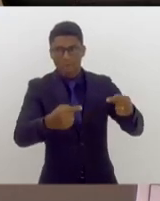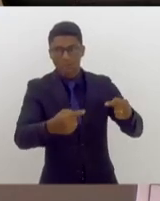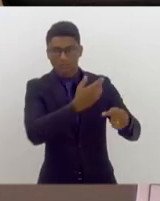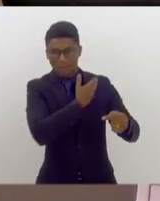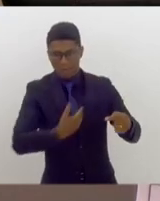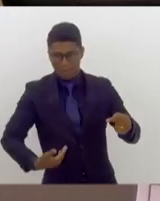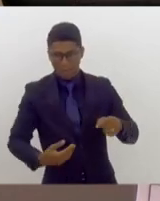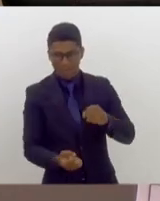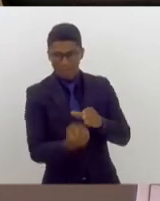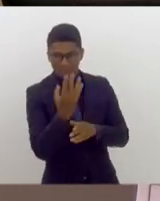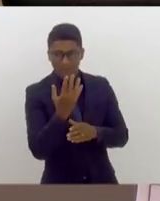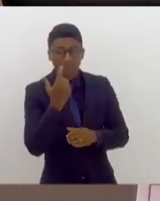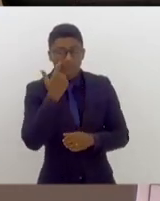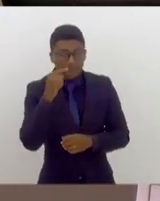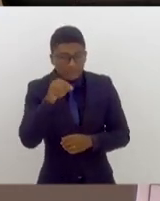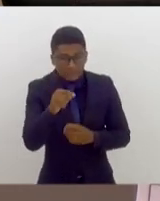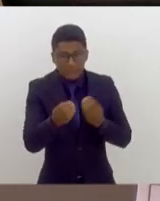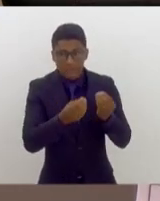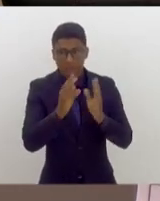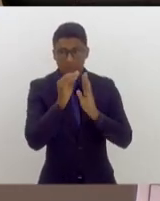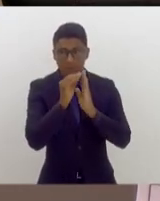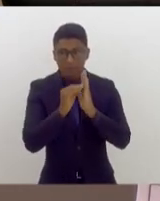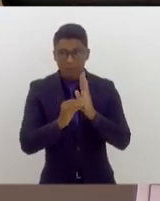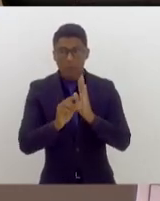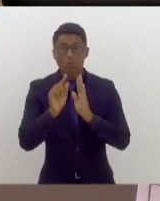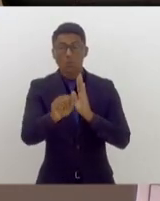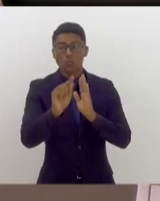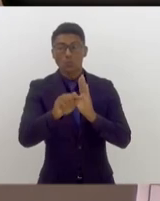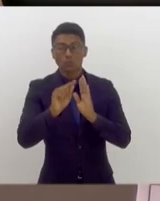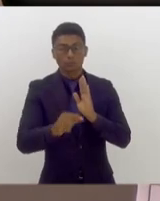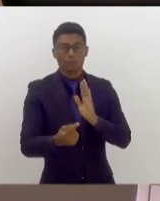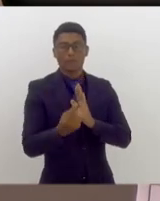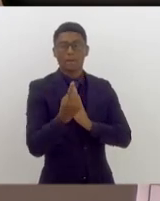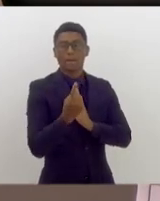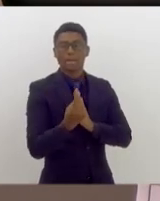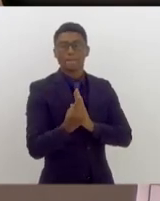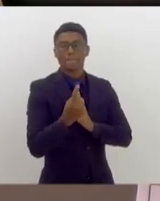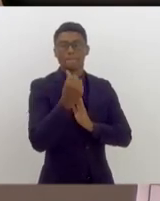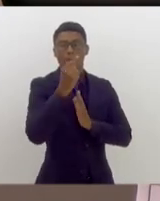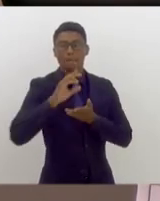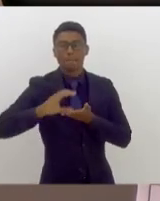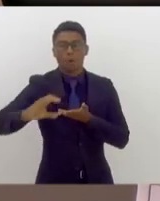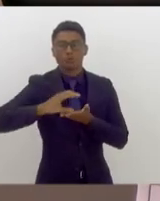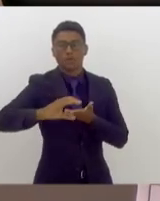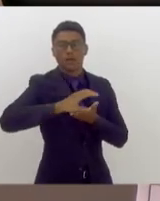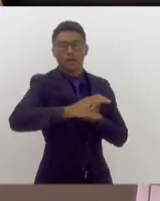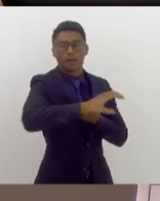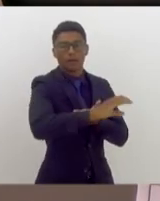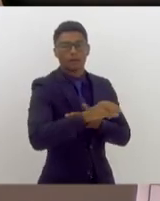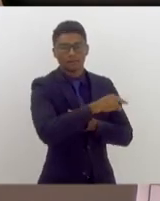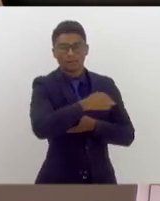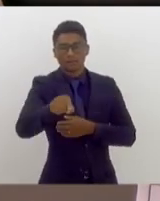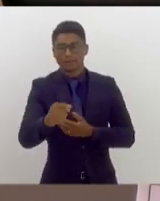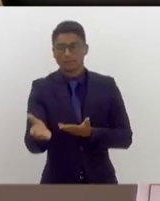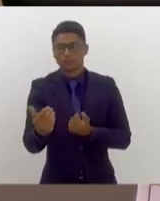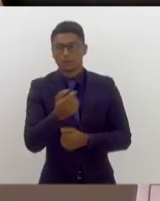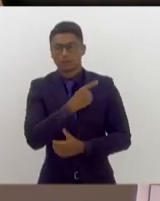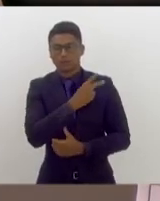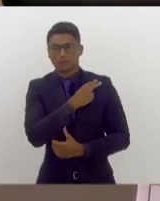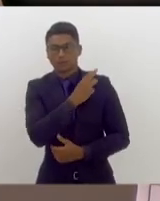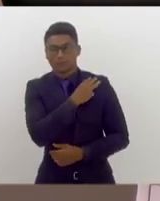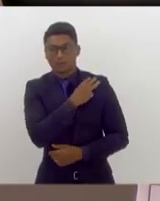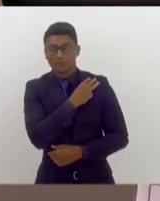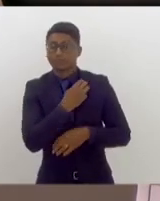que pense a possibilidade de bolsas de estudo para os jovens do ensino médio. E me parece que, no Estado, a